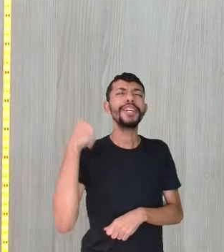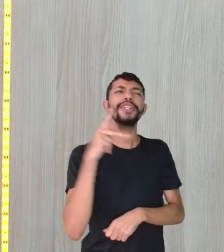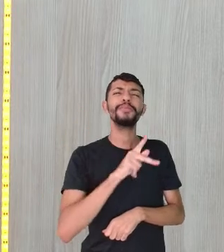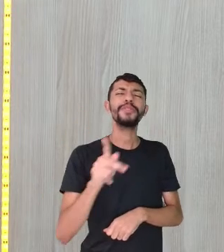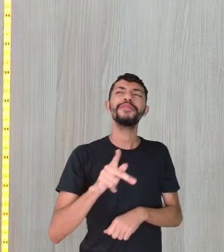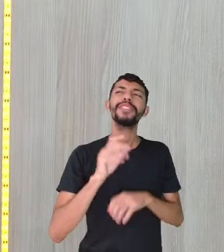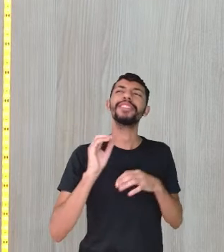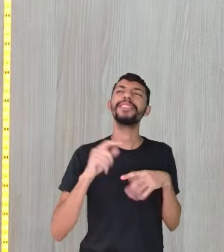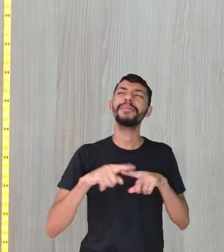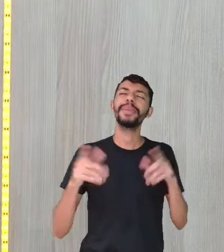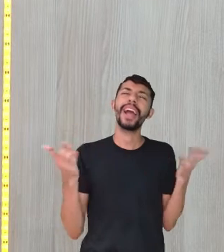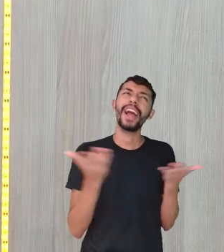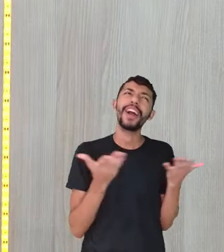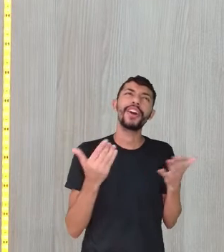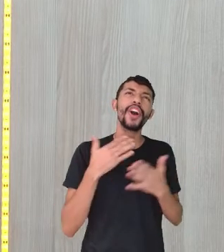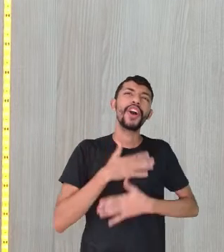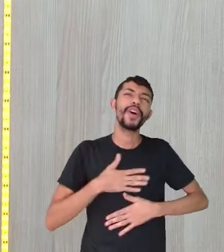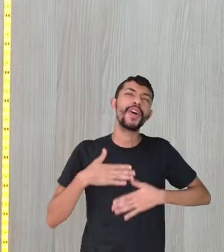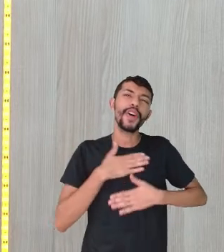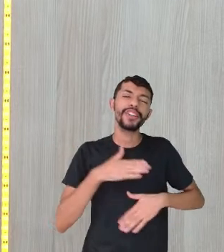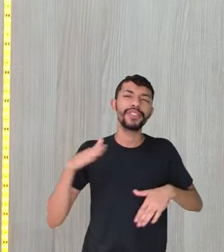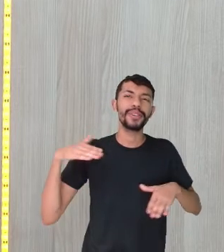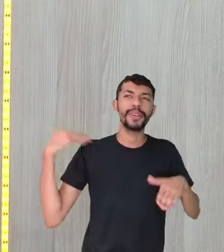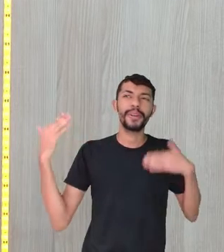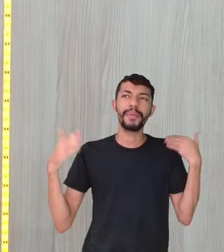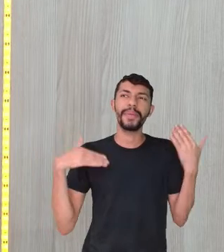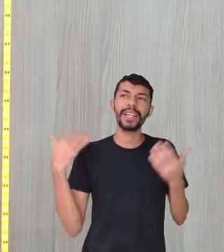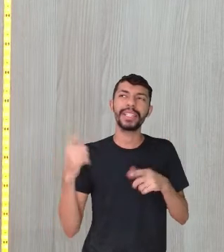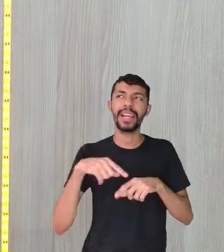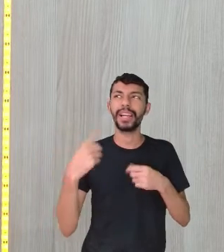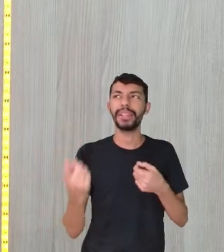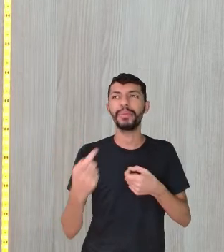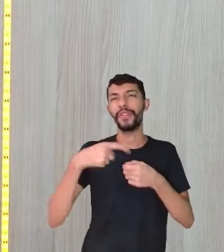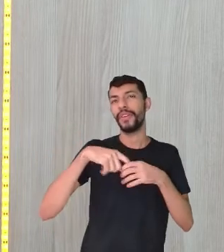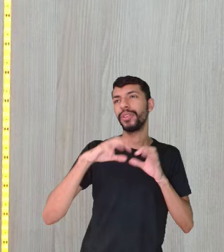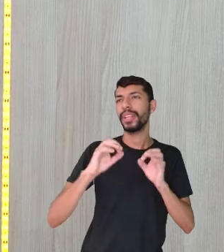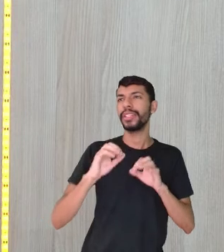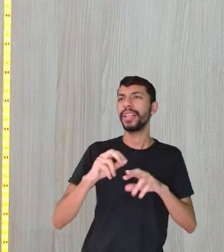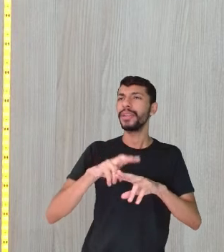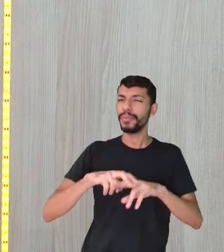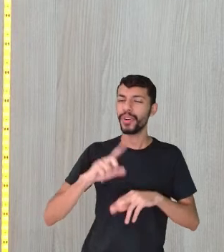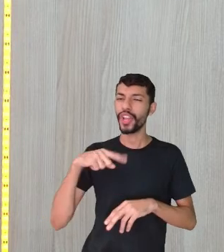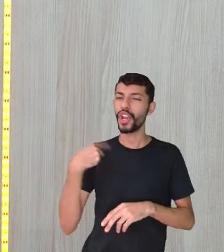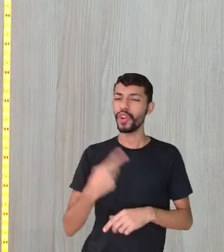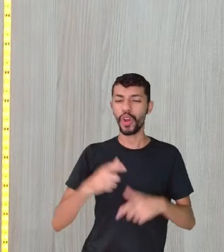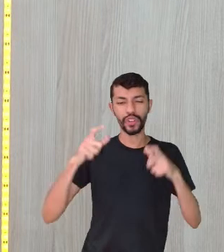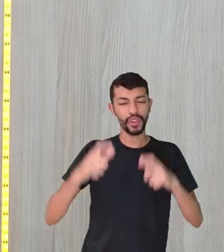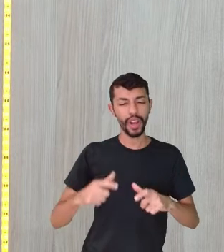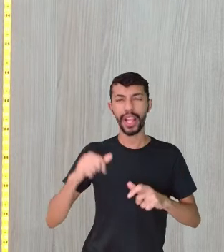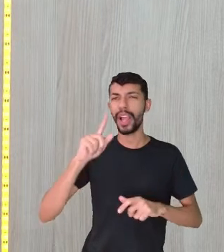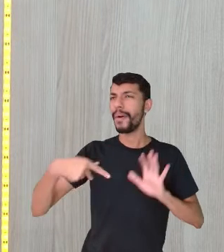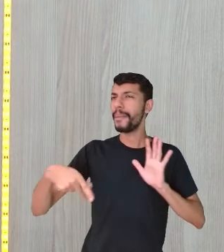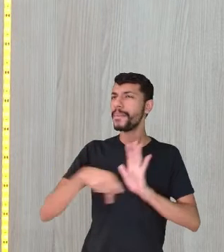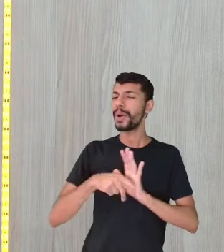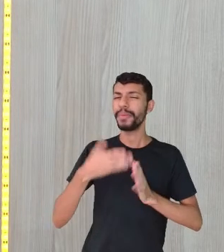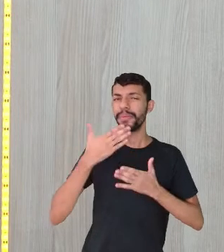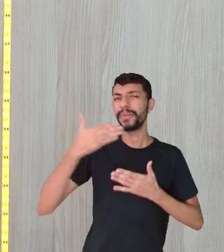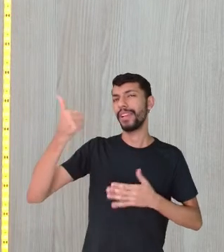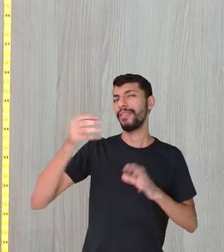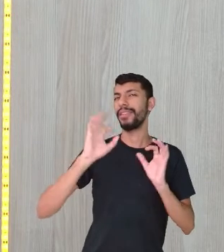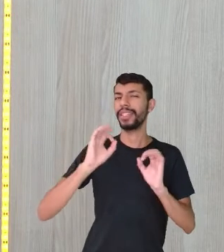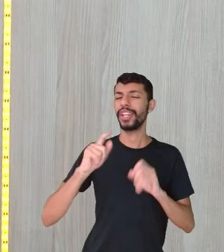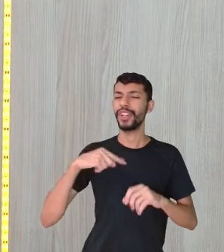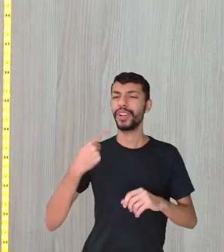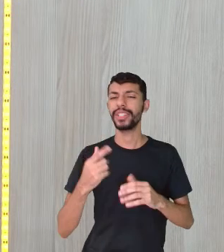né? mais. Agora eu gosto de ir passear e voltar. Porque nada como a nossa terra, nada como a nossa casa, né? A nossa família, os